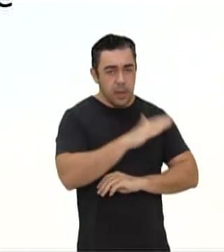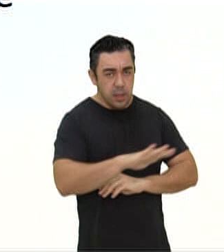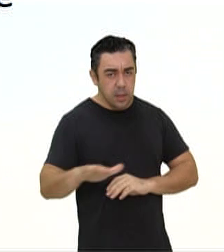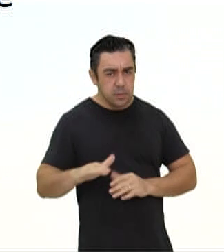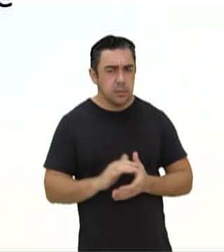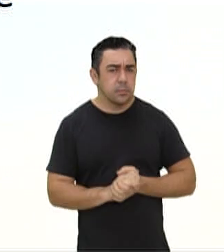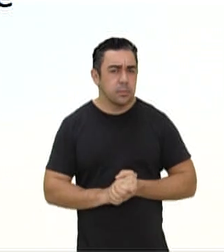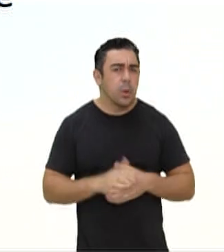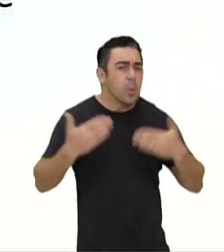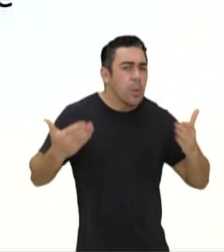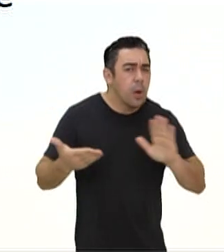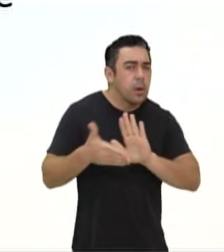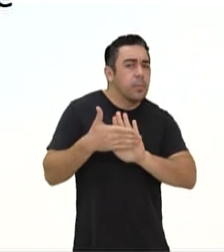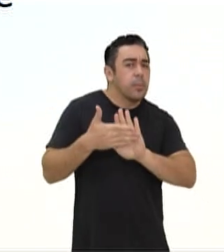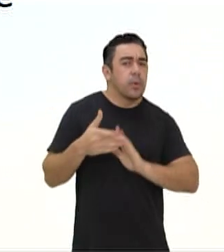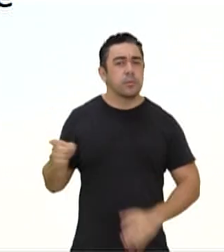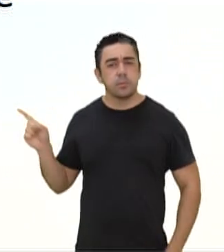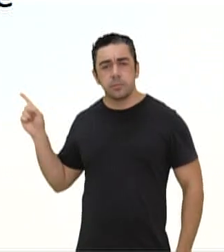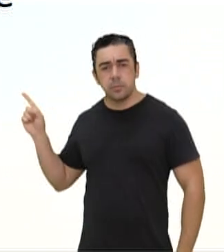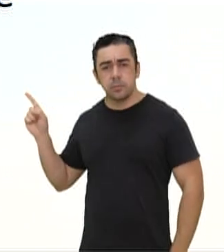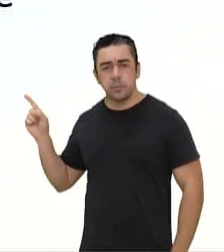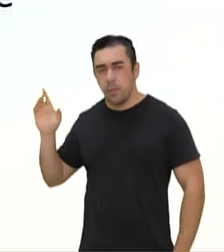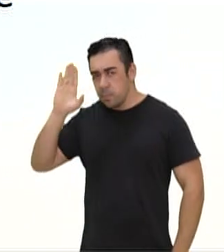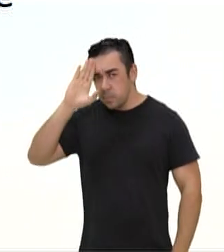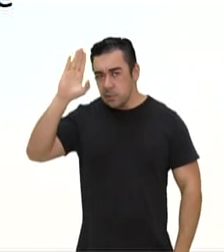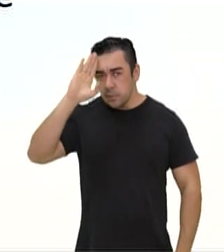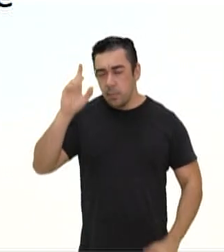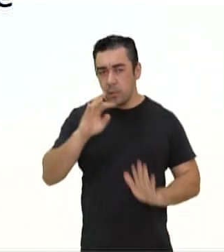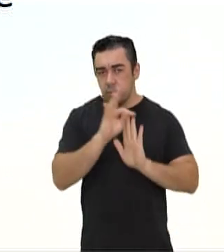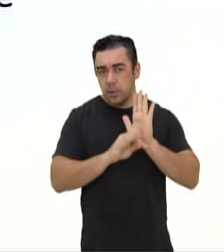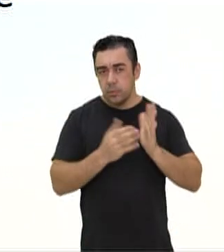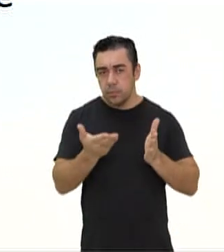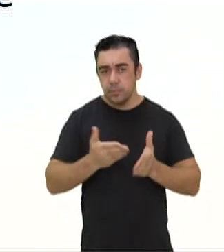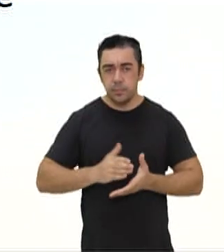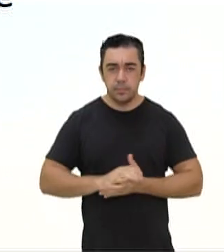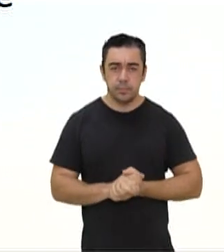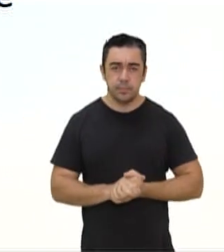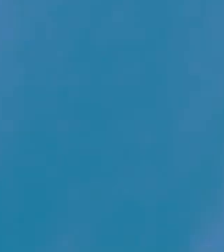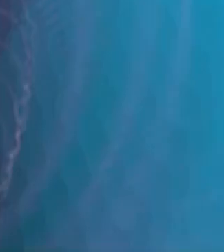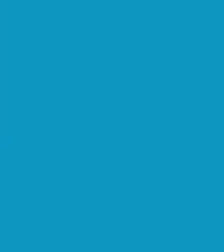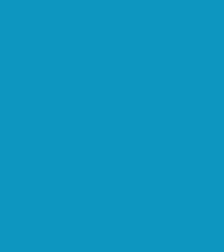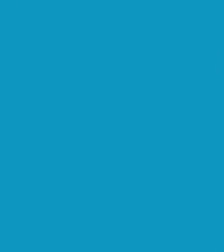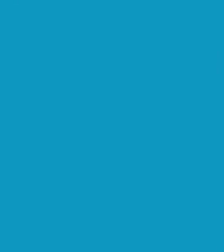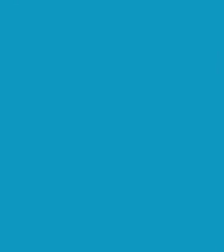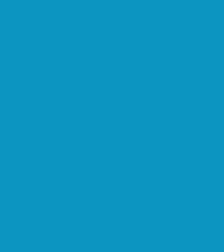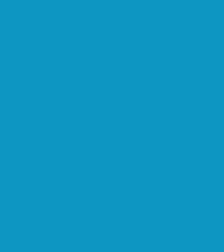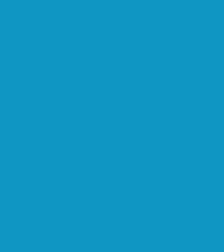infantil? Qual é a proposta ali principal do texto? Com vocês.